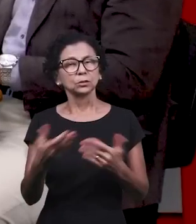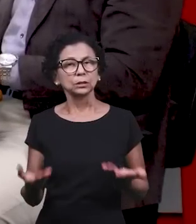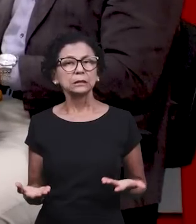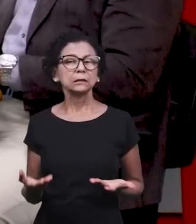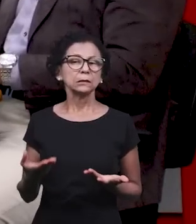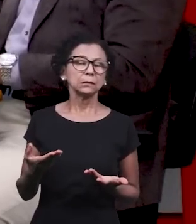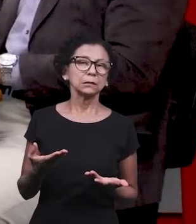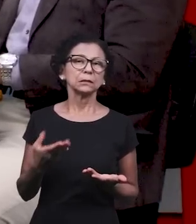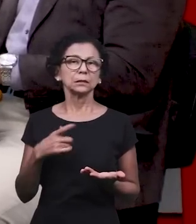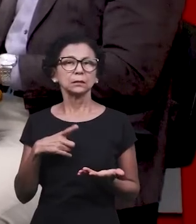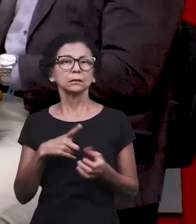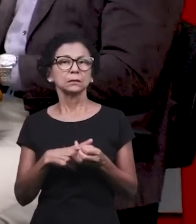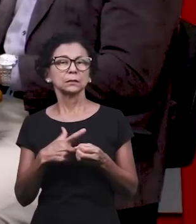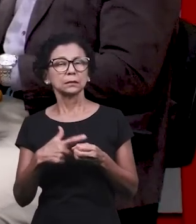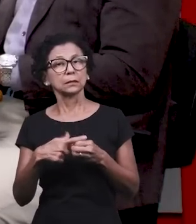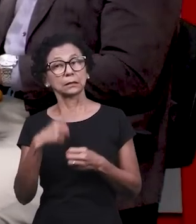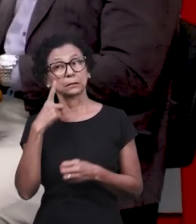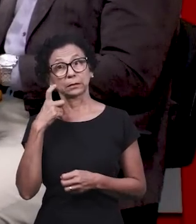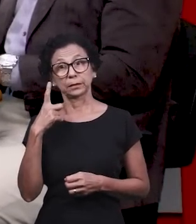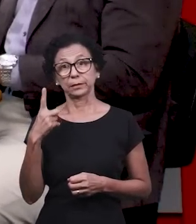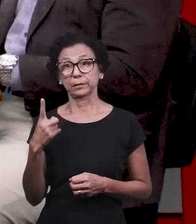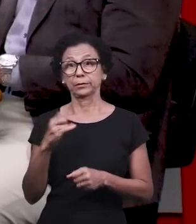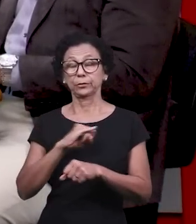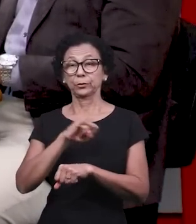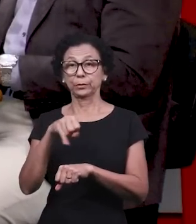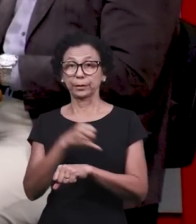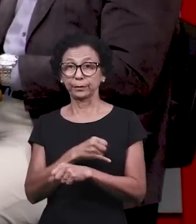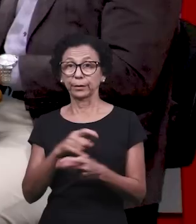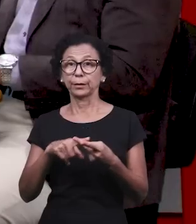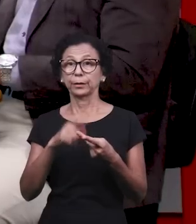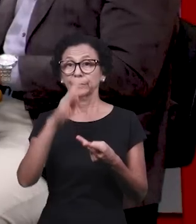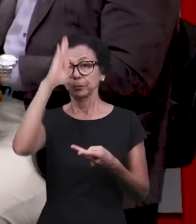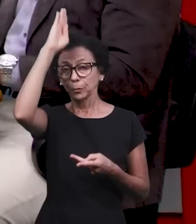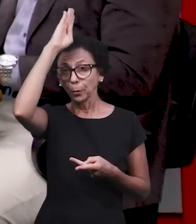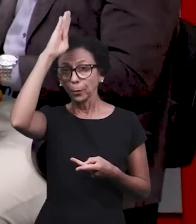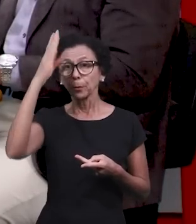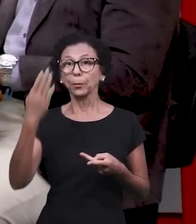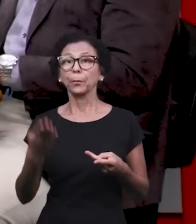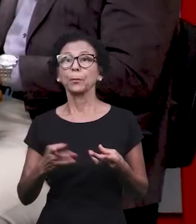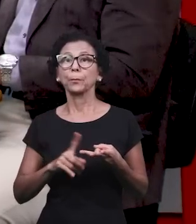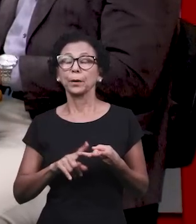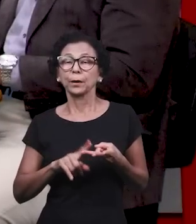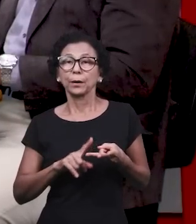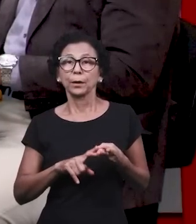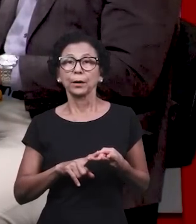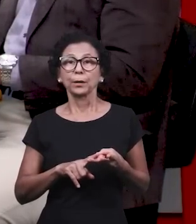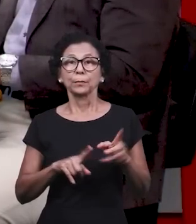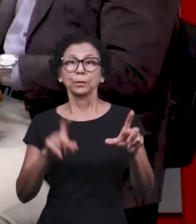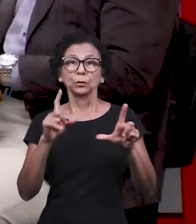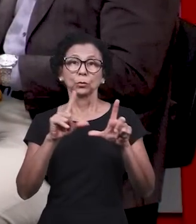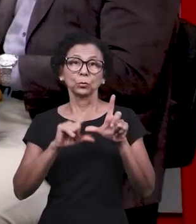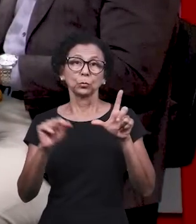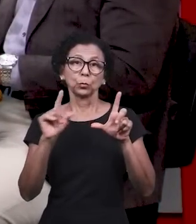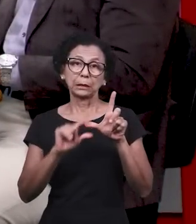visita, eu defini, vou fazer História. E quem se gradua em